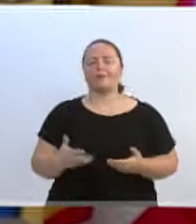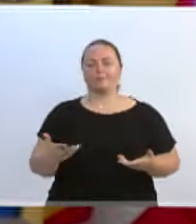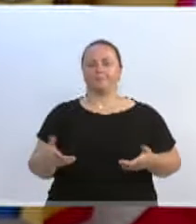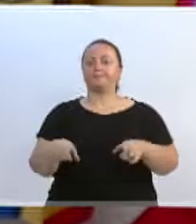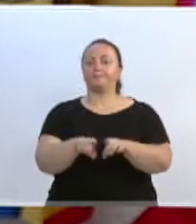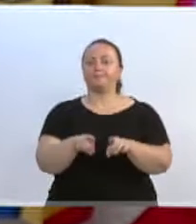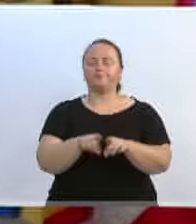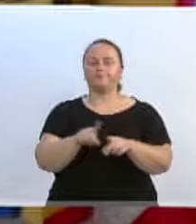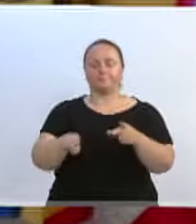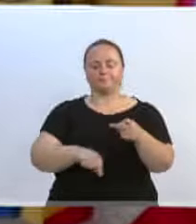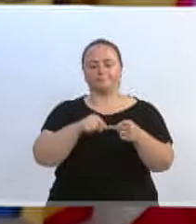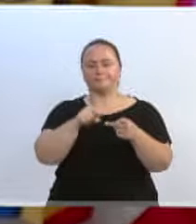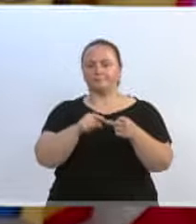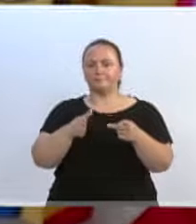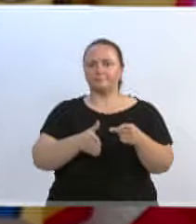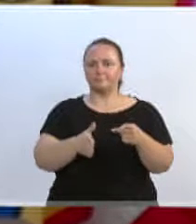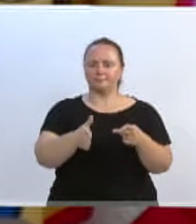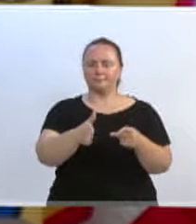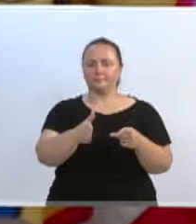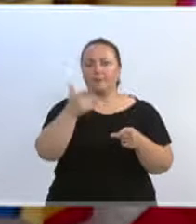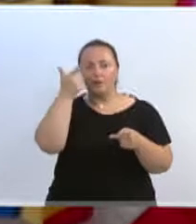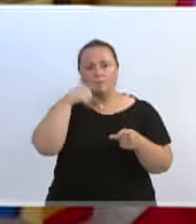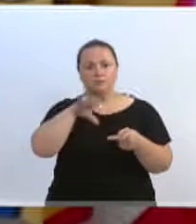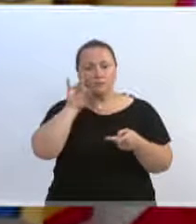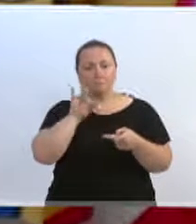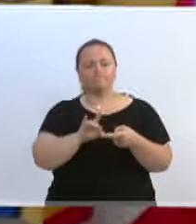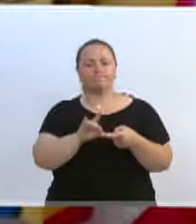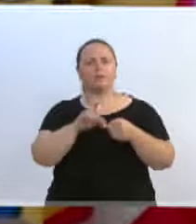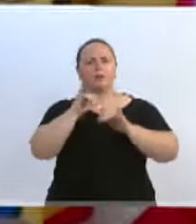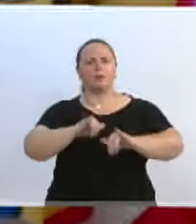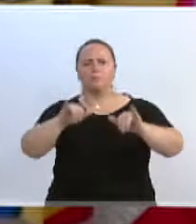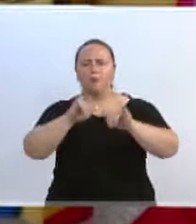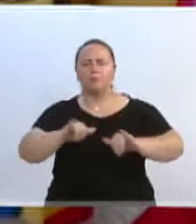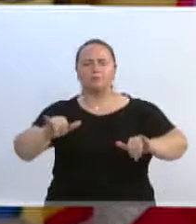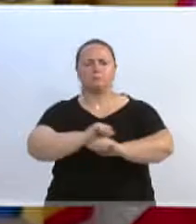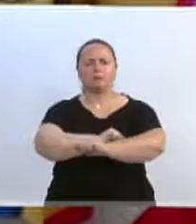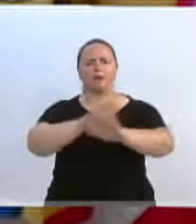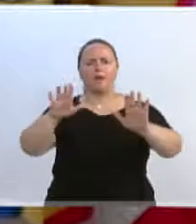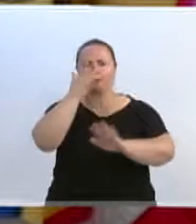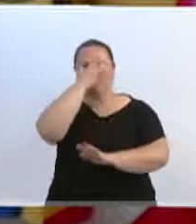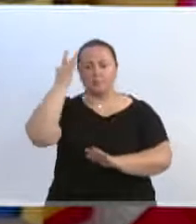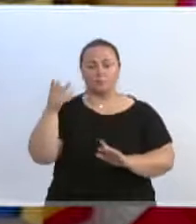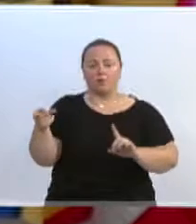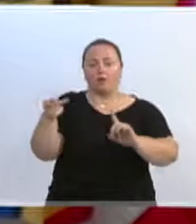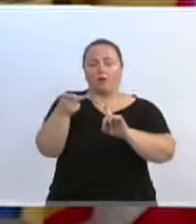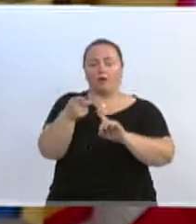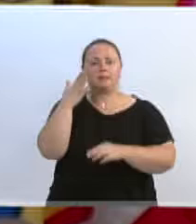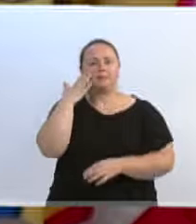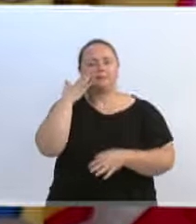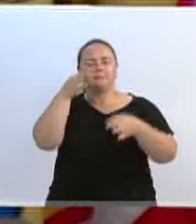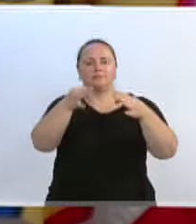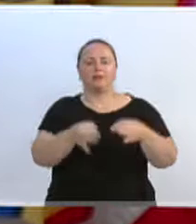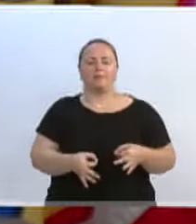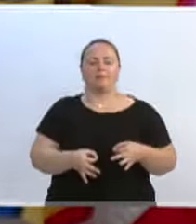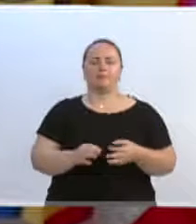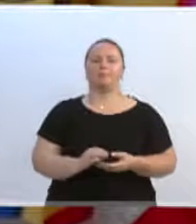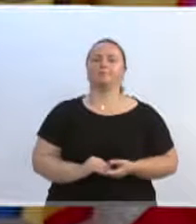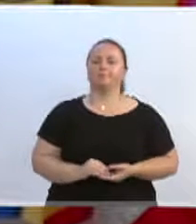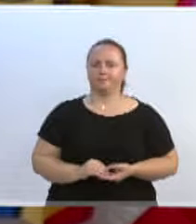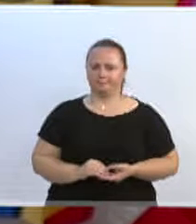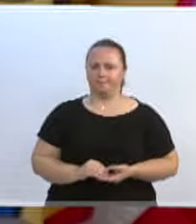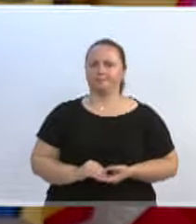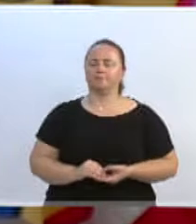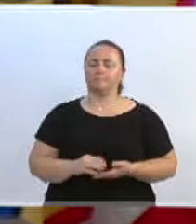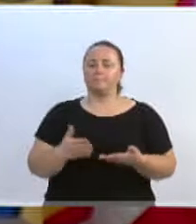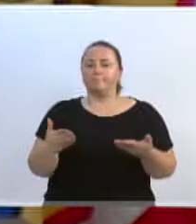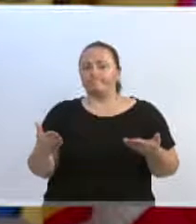encaminhamento seria, né, que a gente pudesse ter essa informação clara e precisa aos consumidores nos meses antecedentes, né? Ou